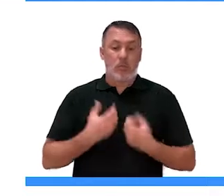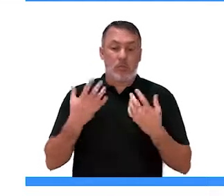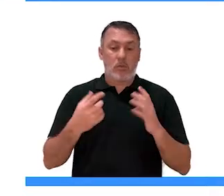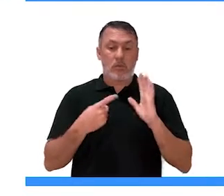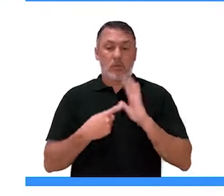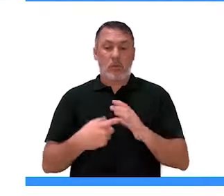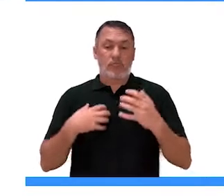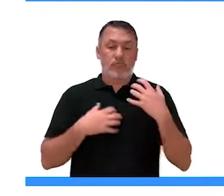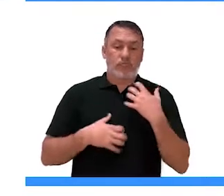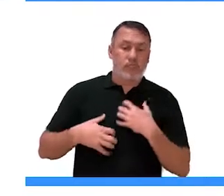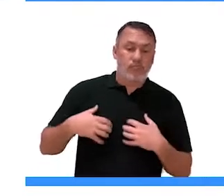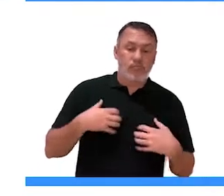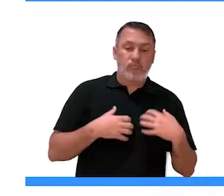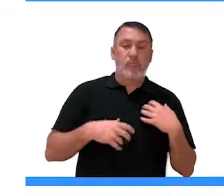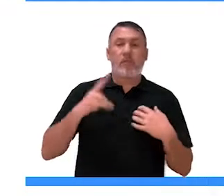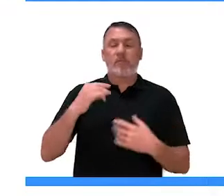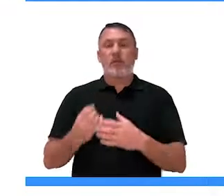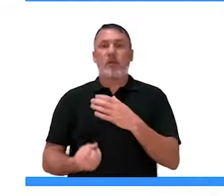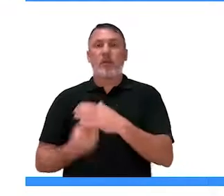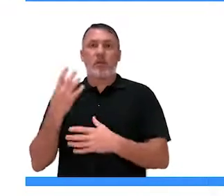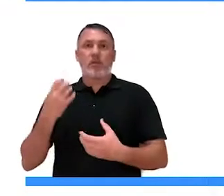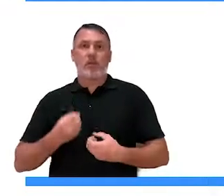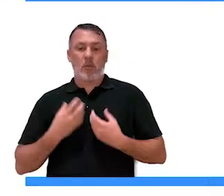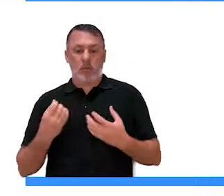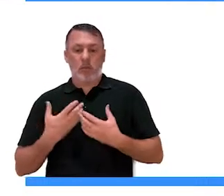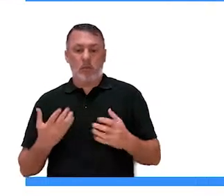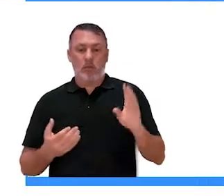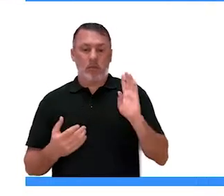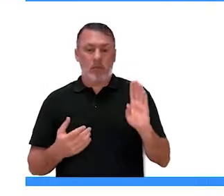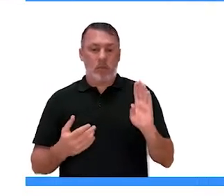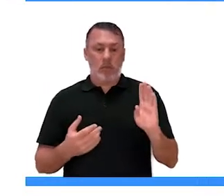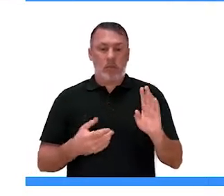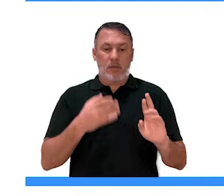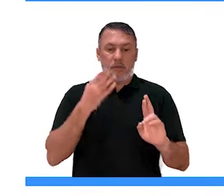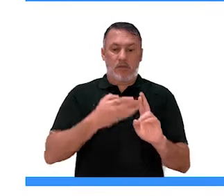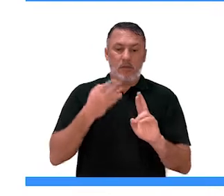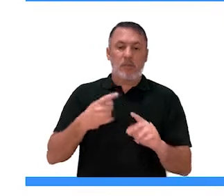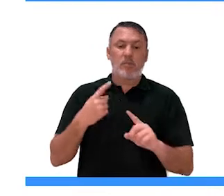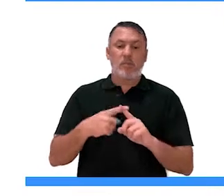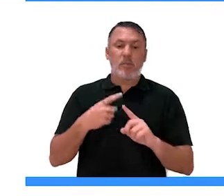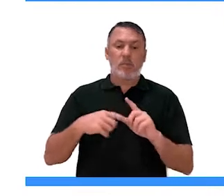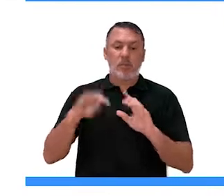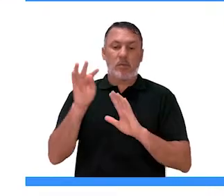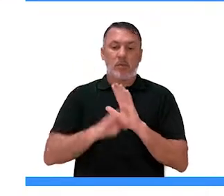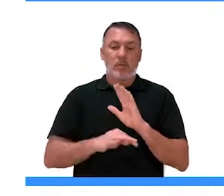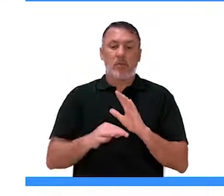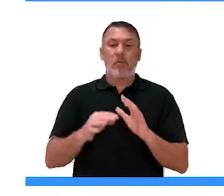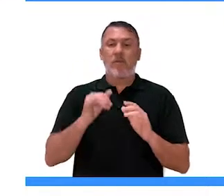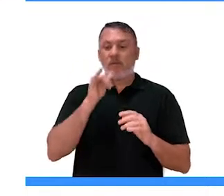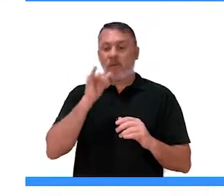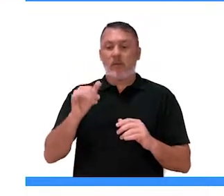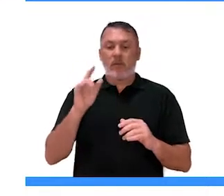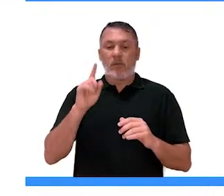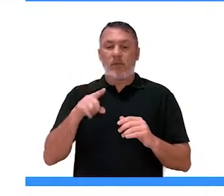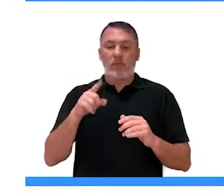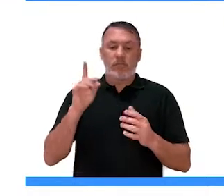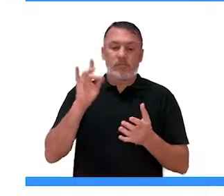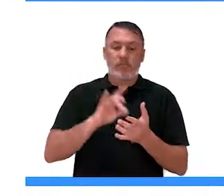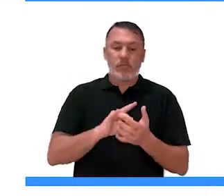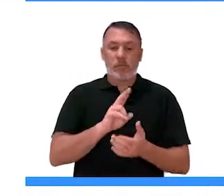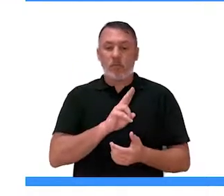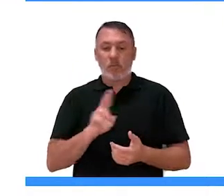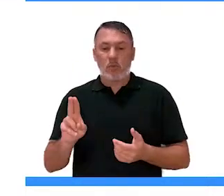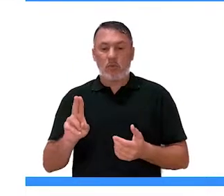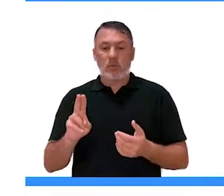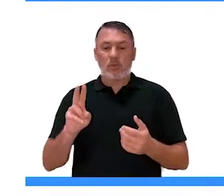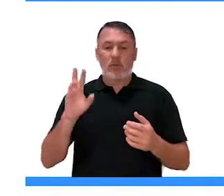poeta expõe os sentimentos de angústia que o levaram à criação poética. B, referencial, porque o texto informa sobre a origem do